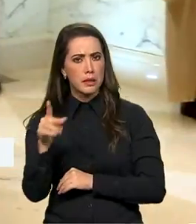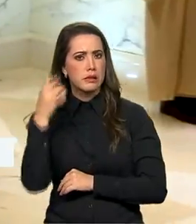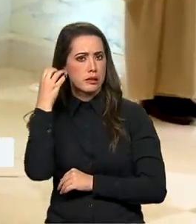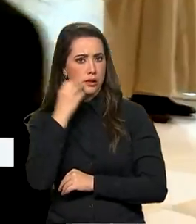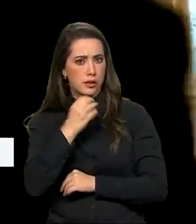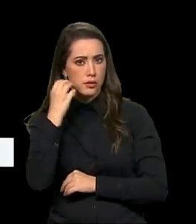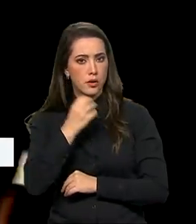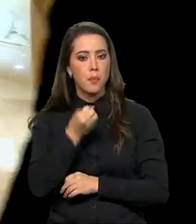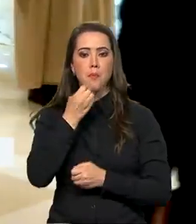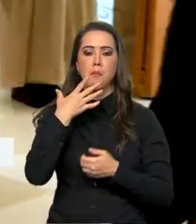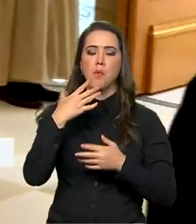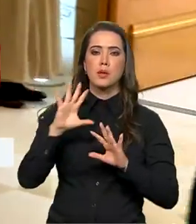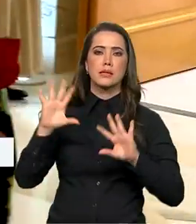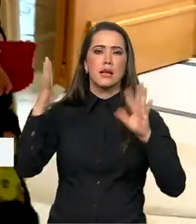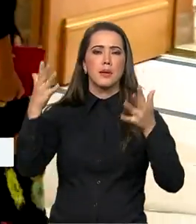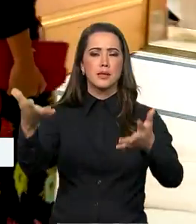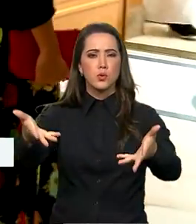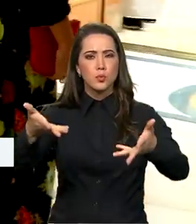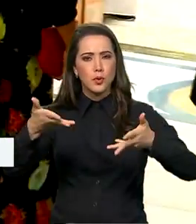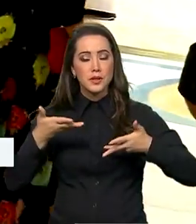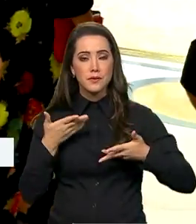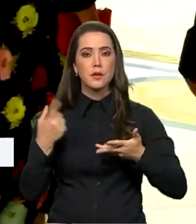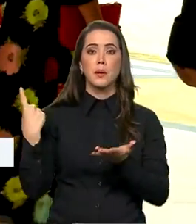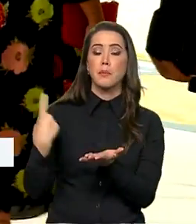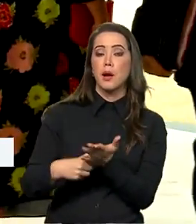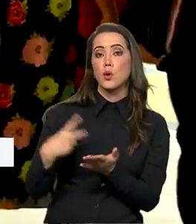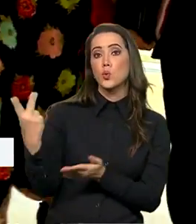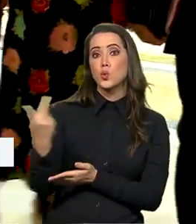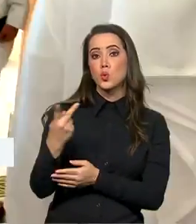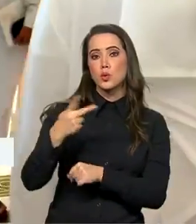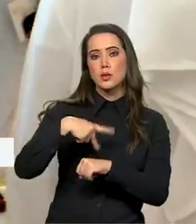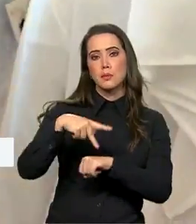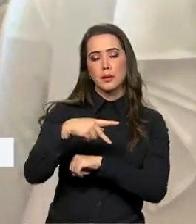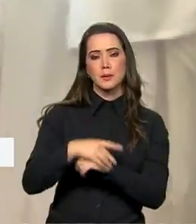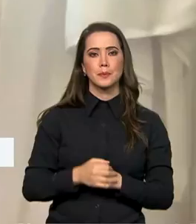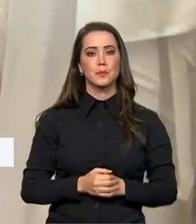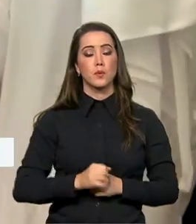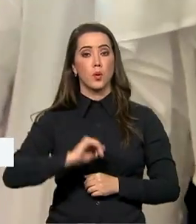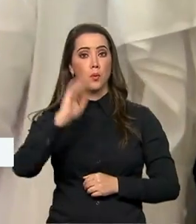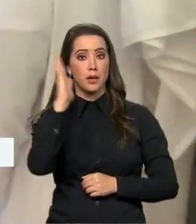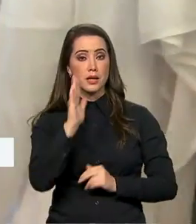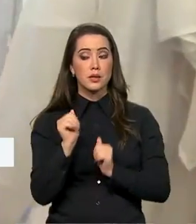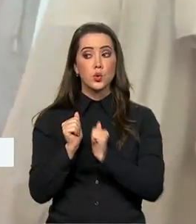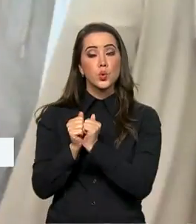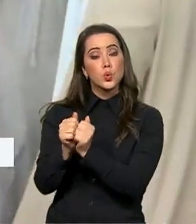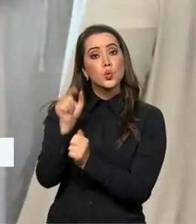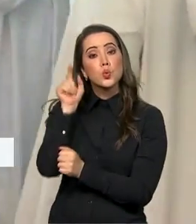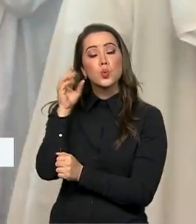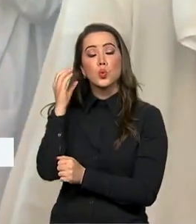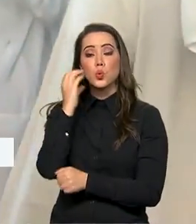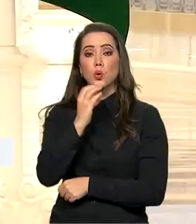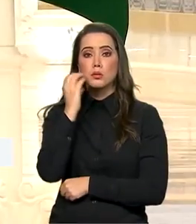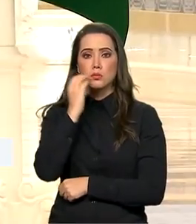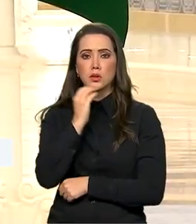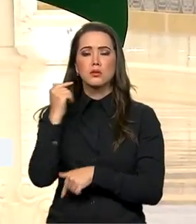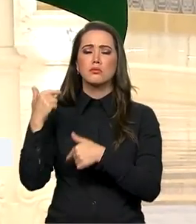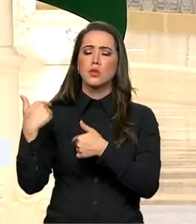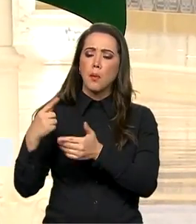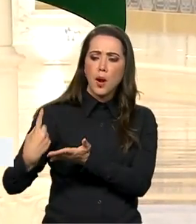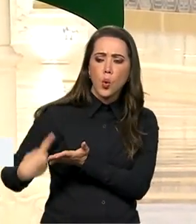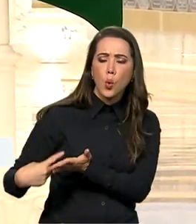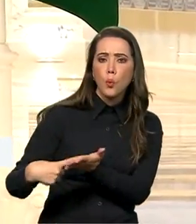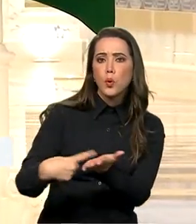boas-vindas que marca a forte parceria entre os dois países. Brasil e Emirados Árabes Unidos intensificaram